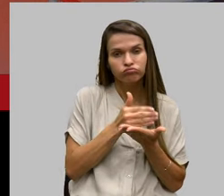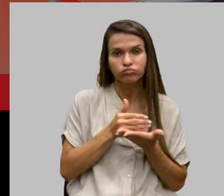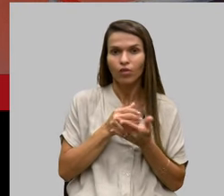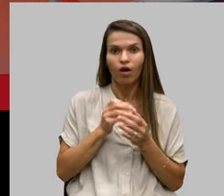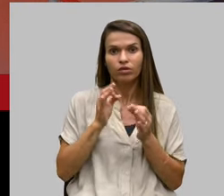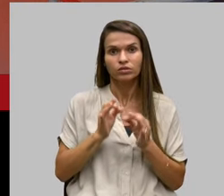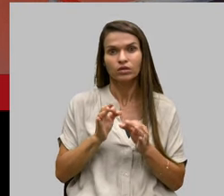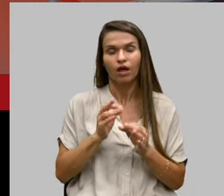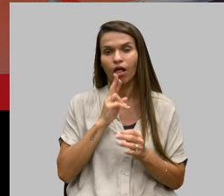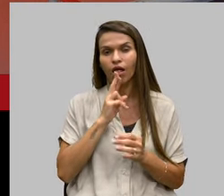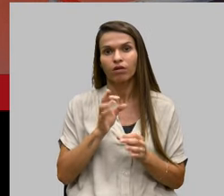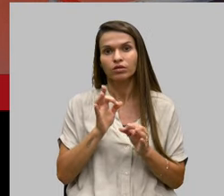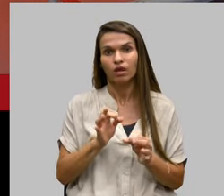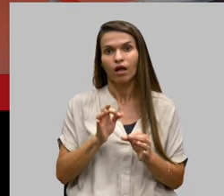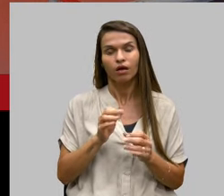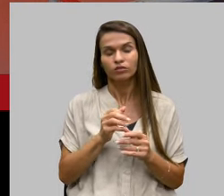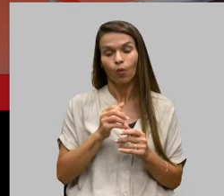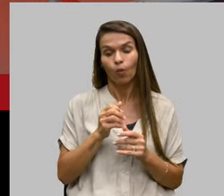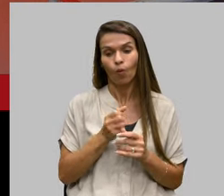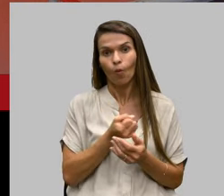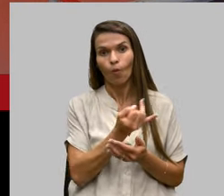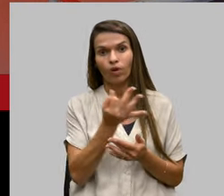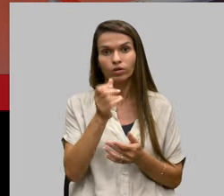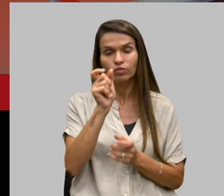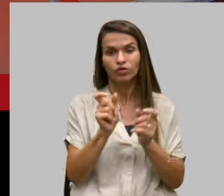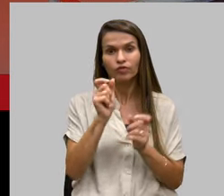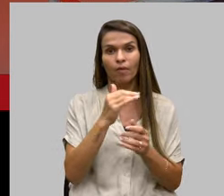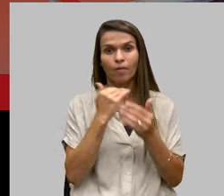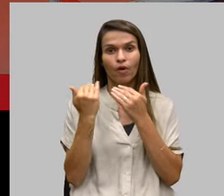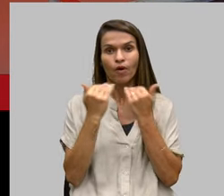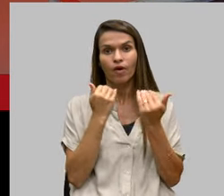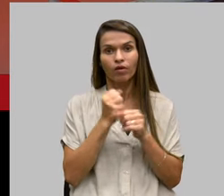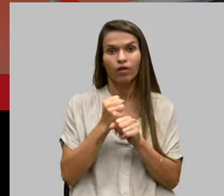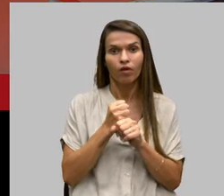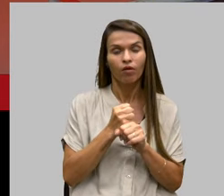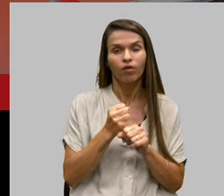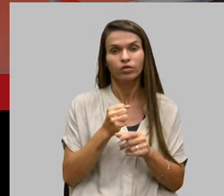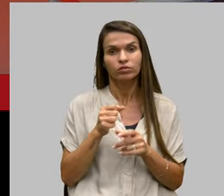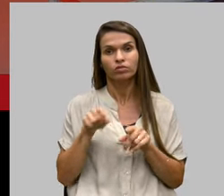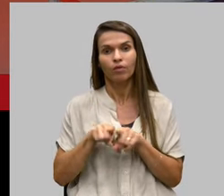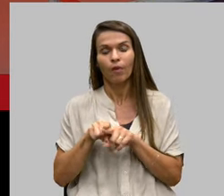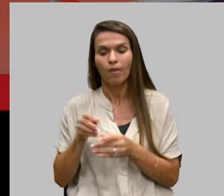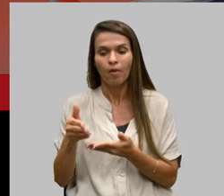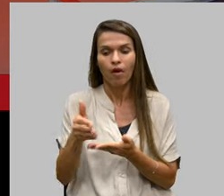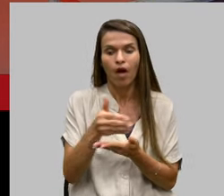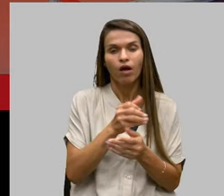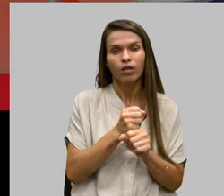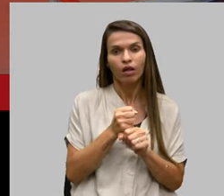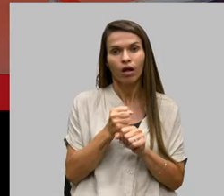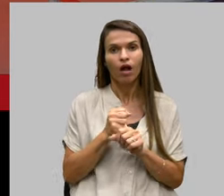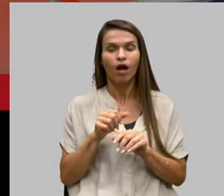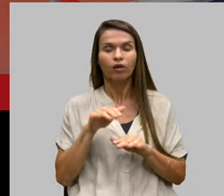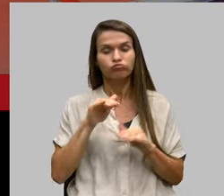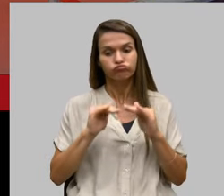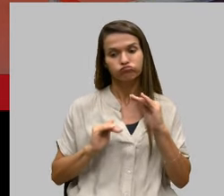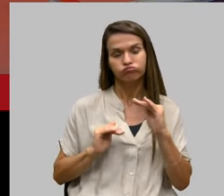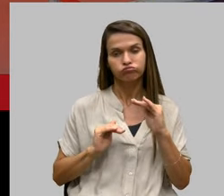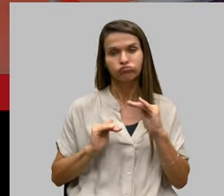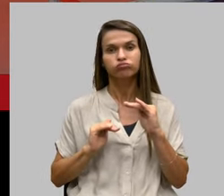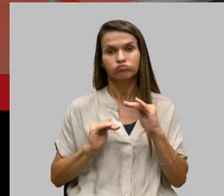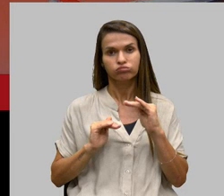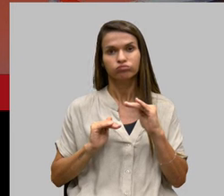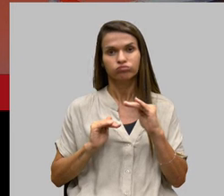mosca quantas pessoas vão morrer ano por ano nem tão pouco quanto que nós vamos rentabilizar todo ano então é natural que a gente tem algum pequeno desequilíbrio eh